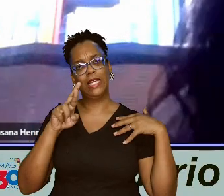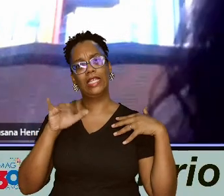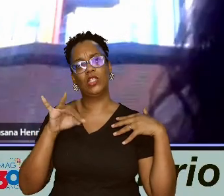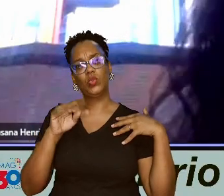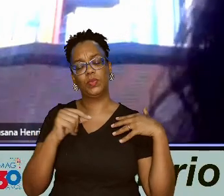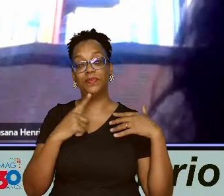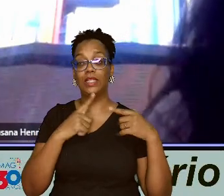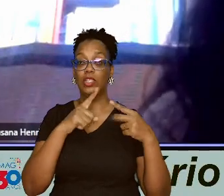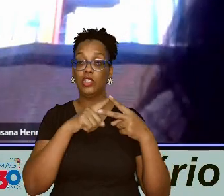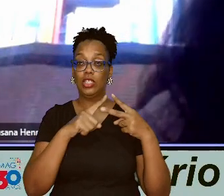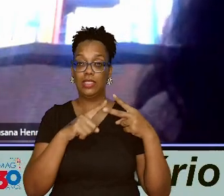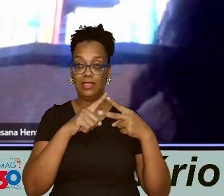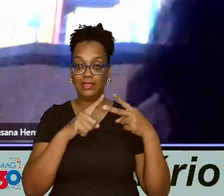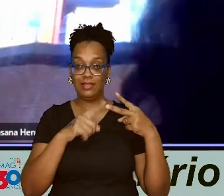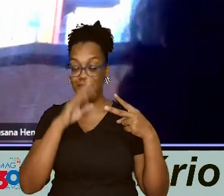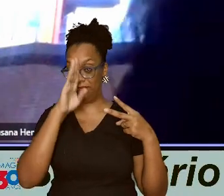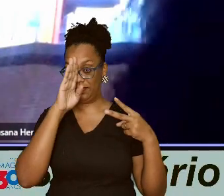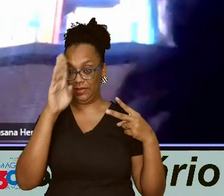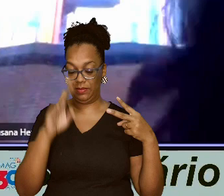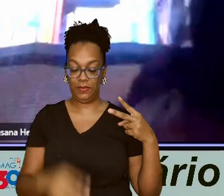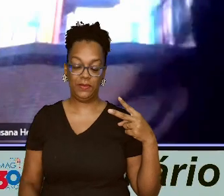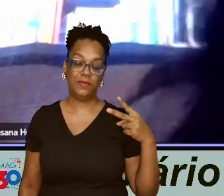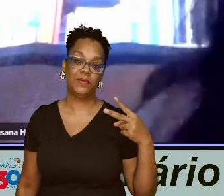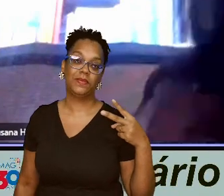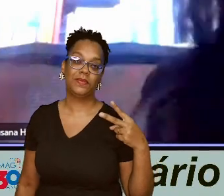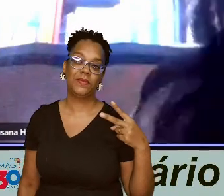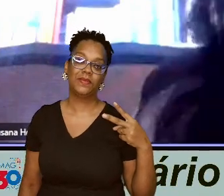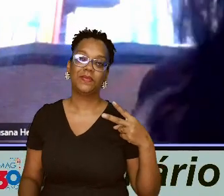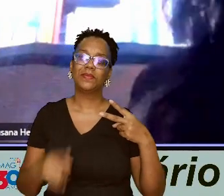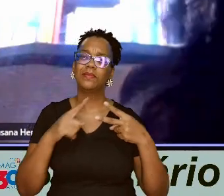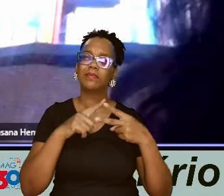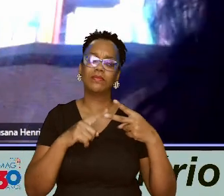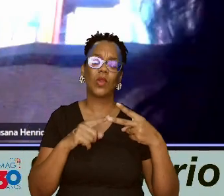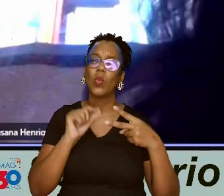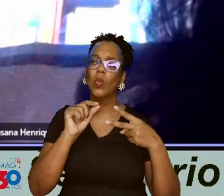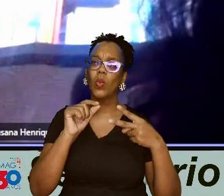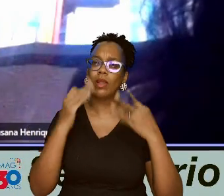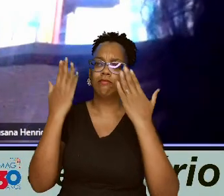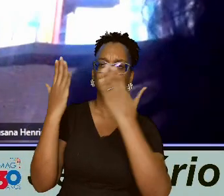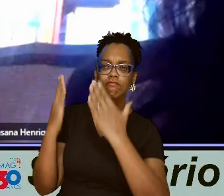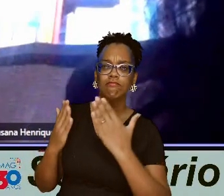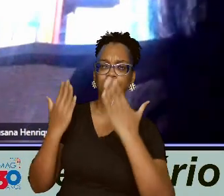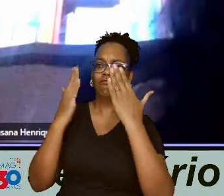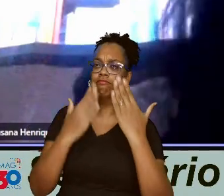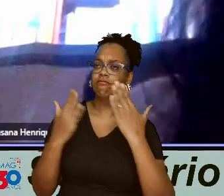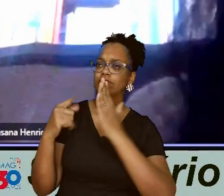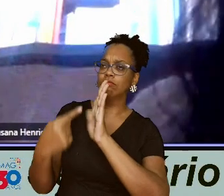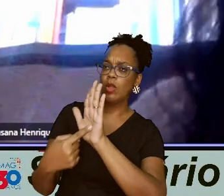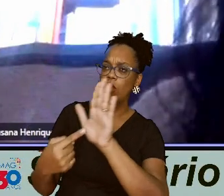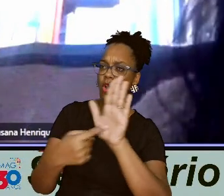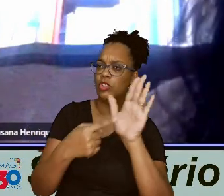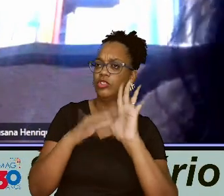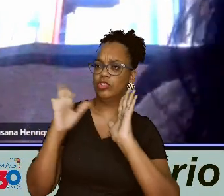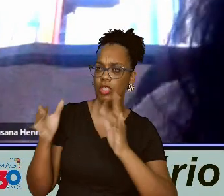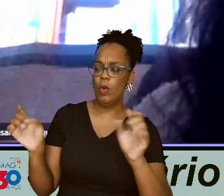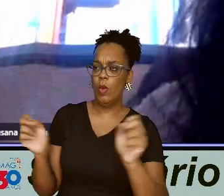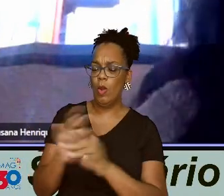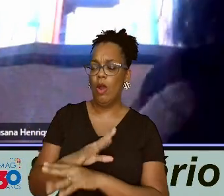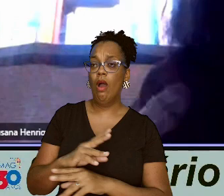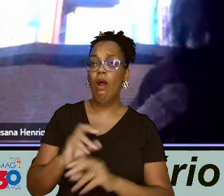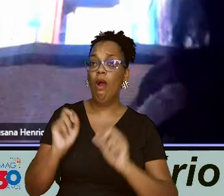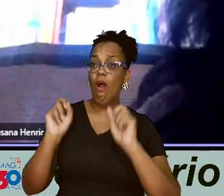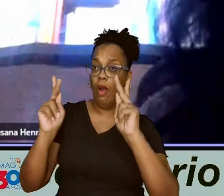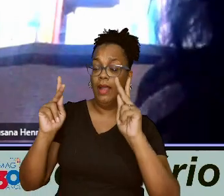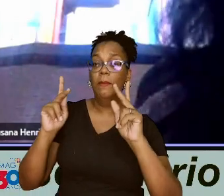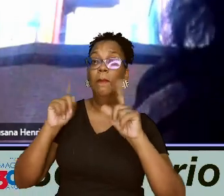pontos que passam por muitos dos dados de pesquisa que vocês trouxeram aqui, mas